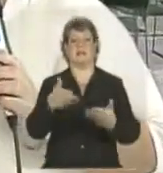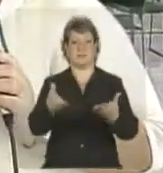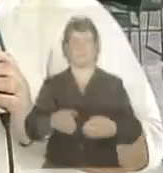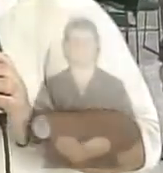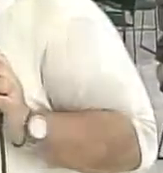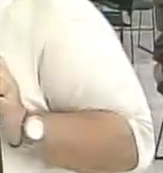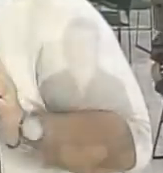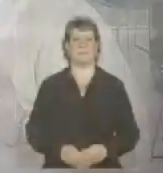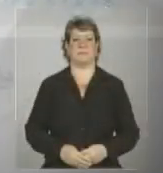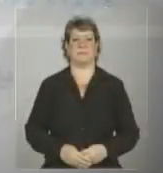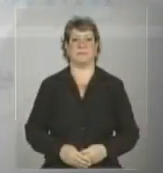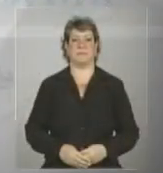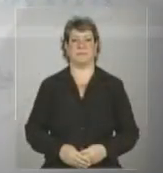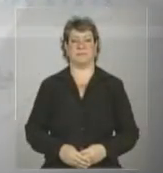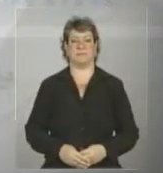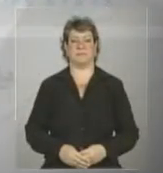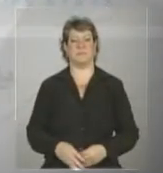Adriana.